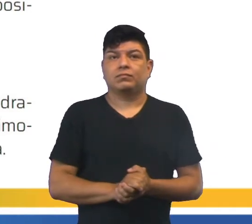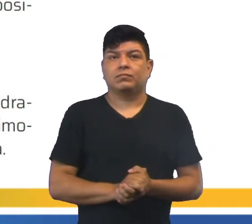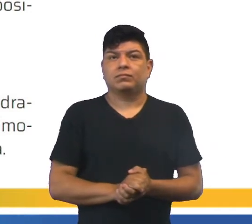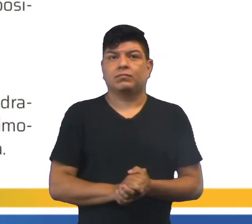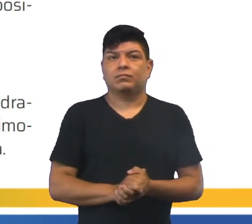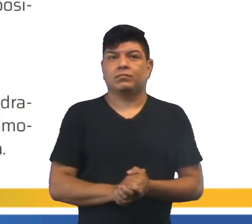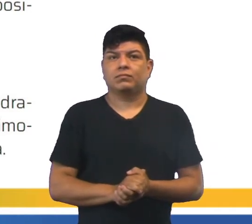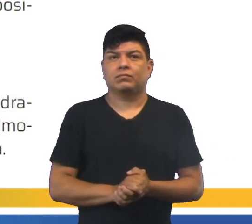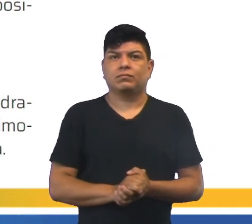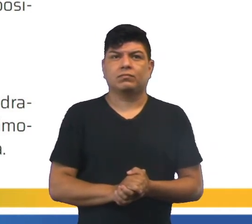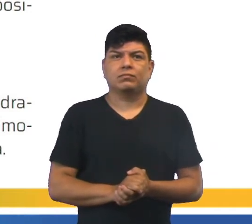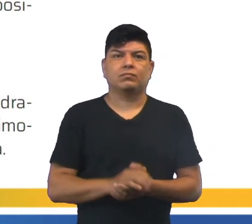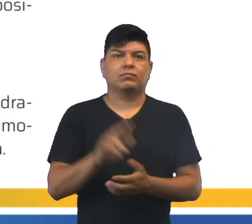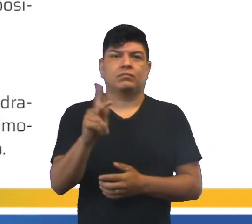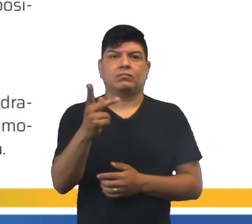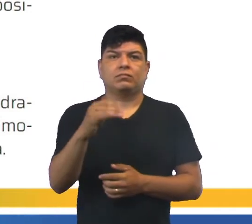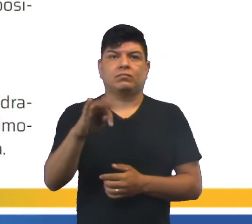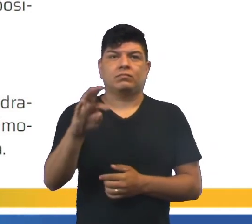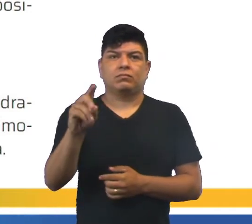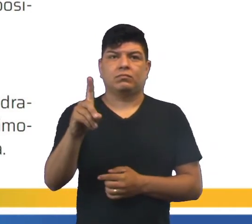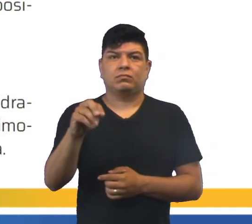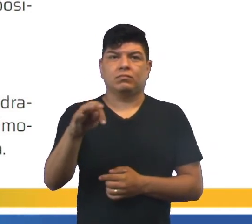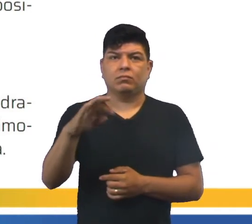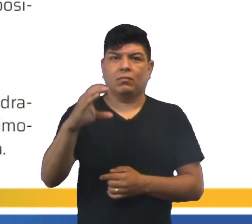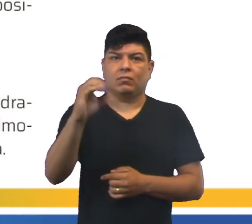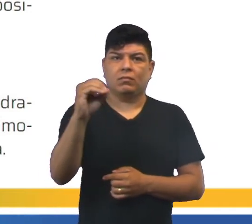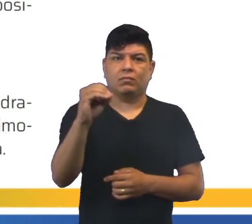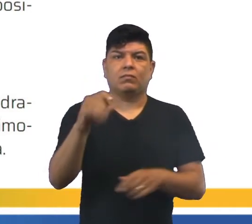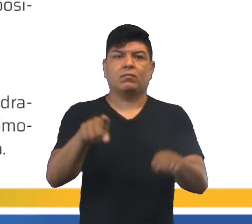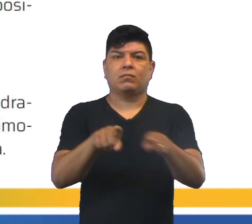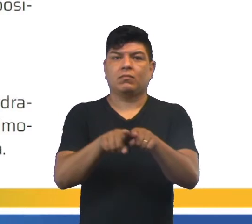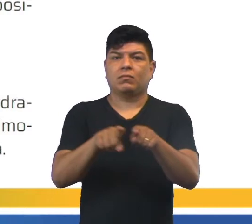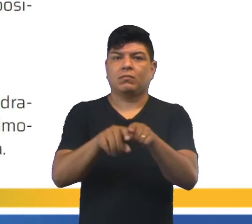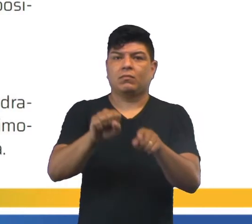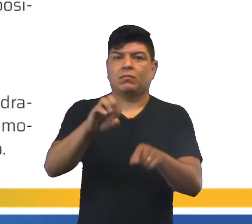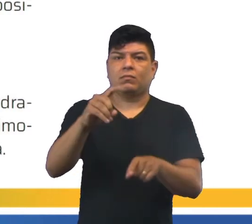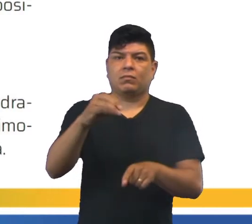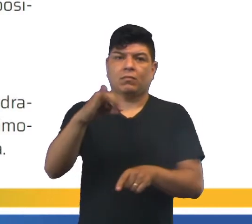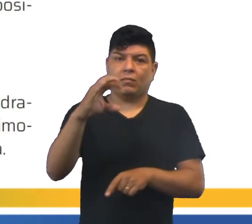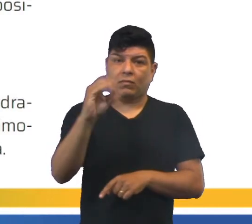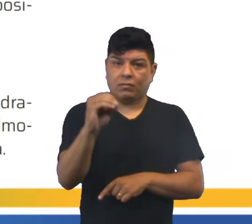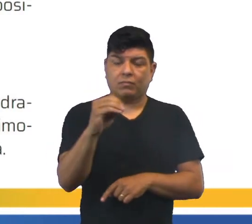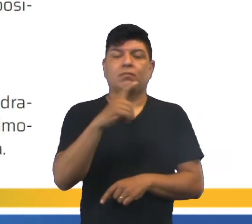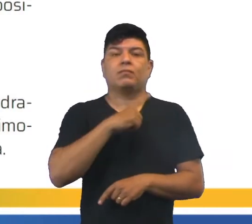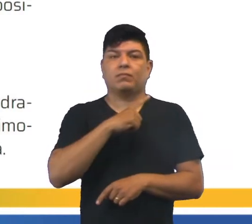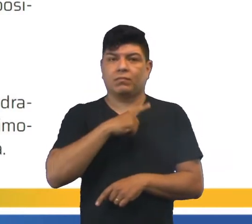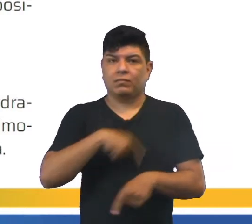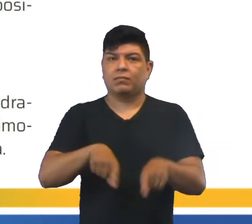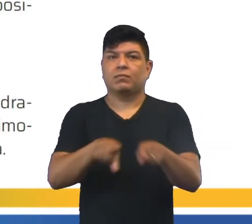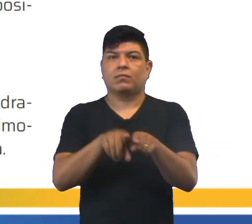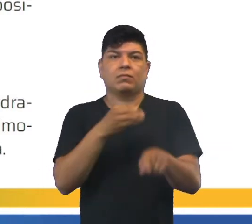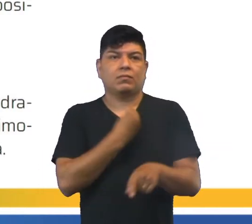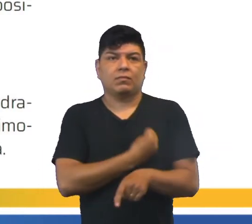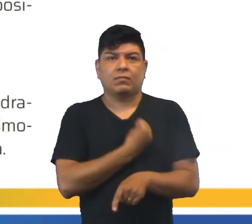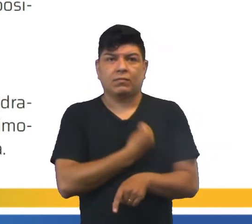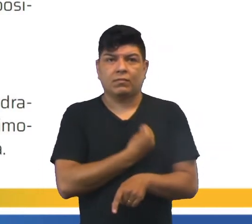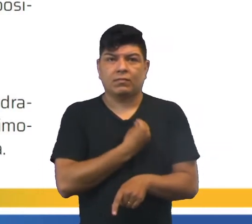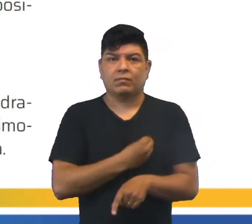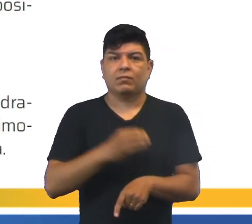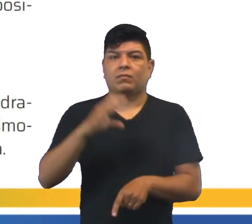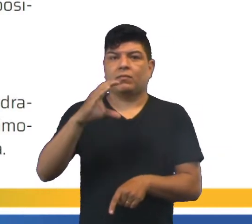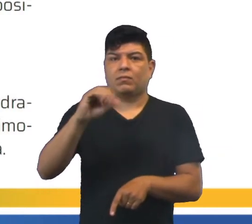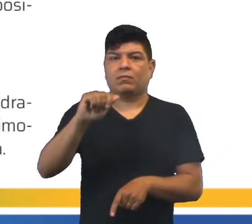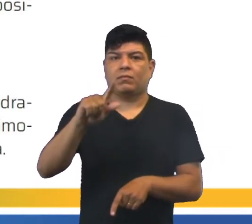O hidrogenacarbonato de sódio também, que tem o sódio, carbonato de cálcio, sulfato